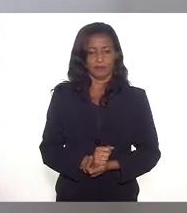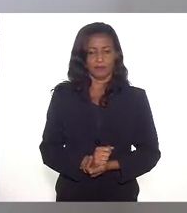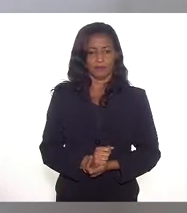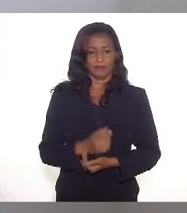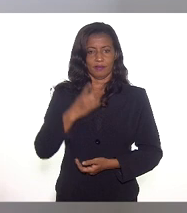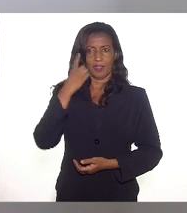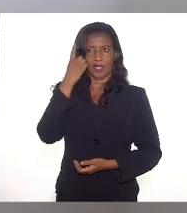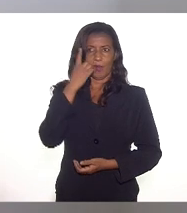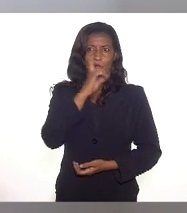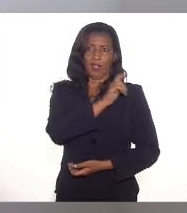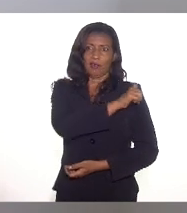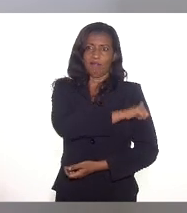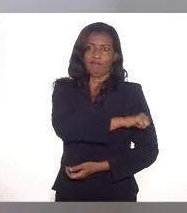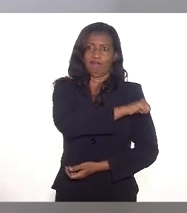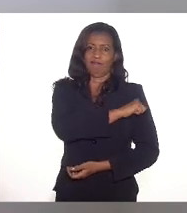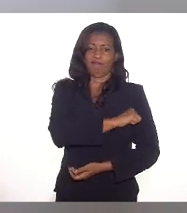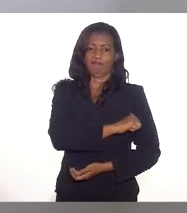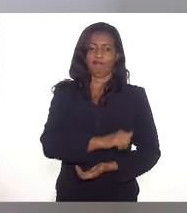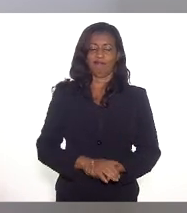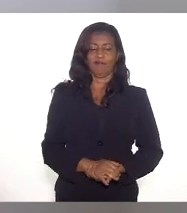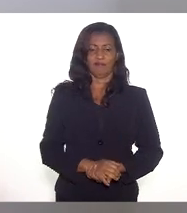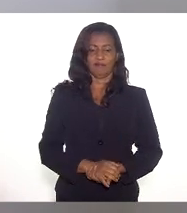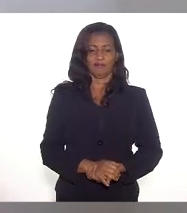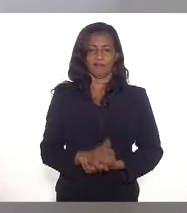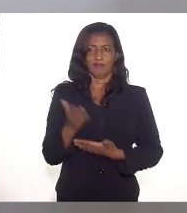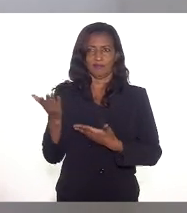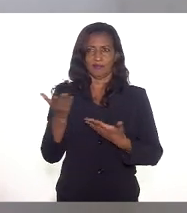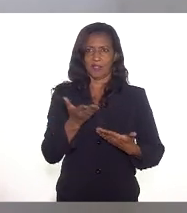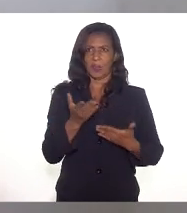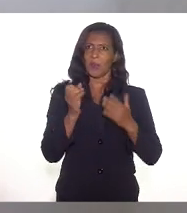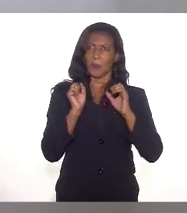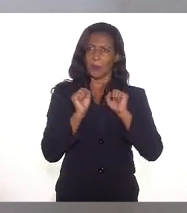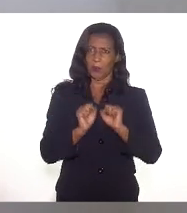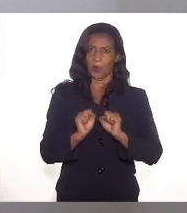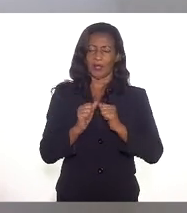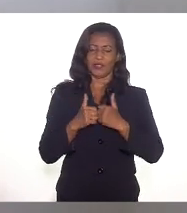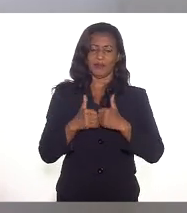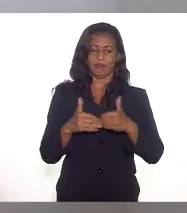deputada enfermeira, Vossa Excelência poderá já